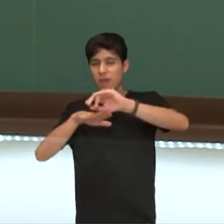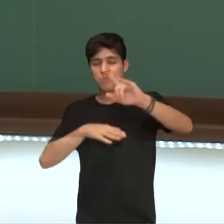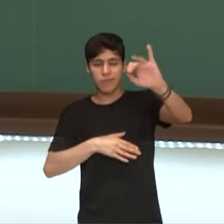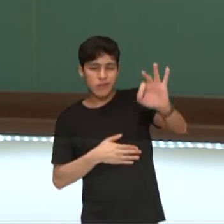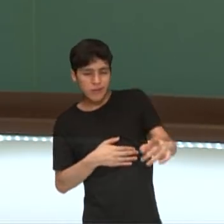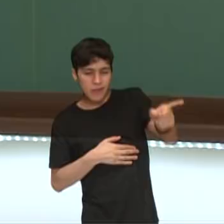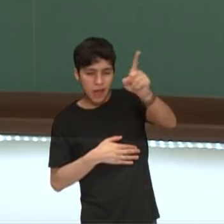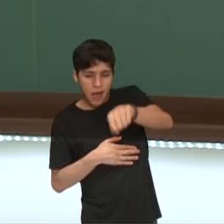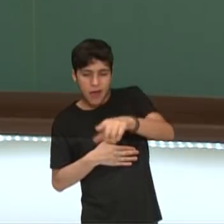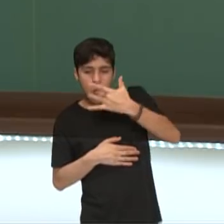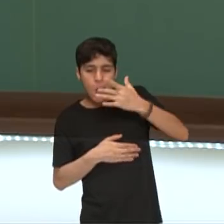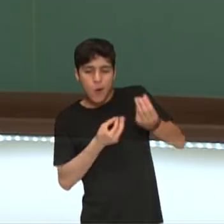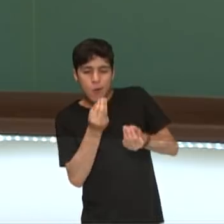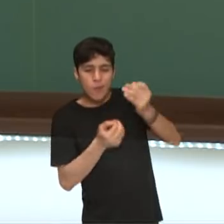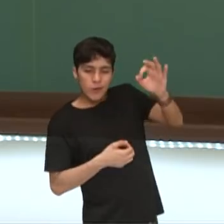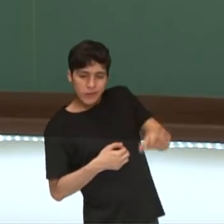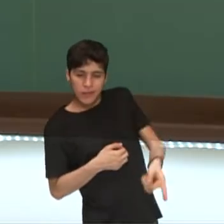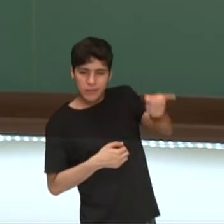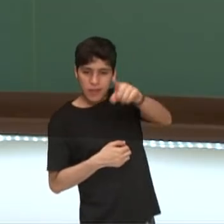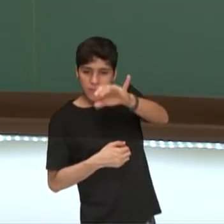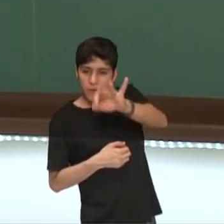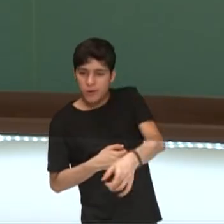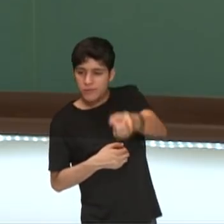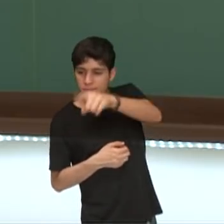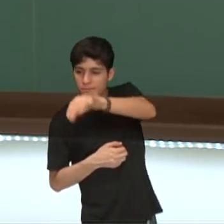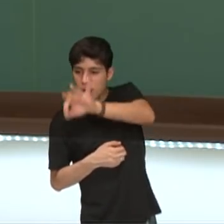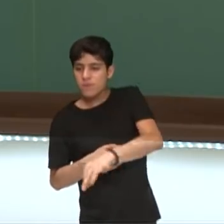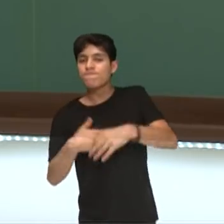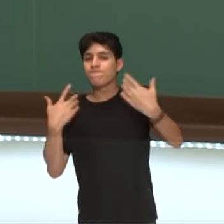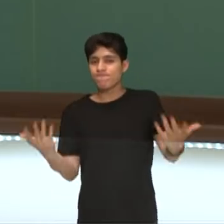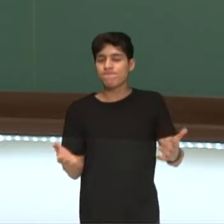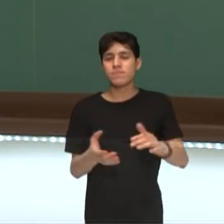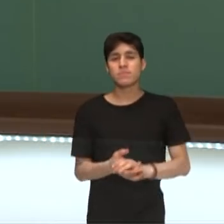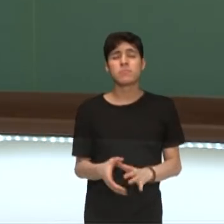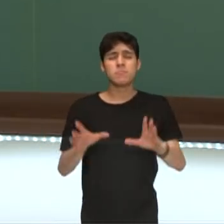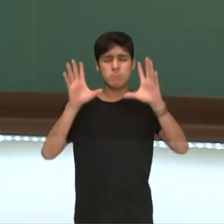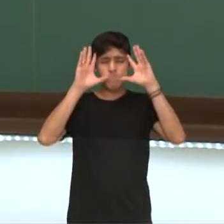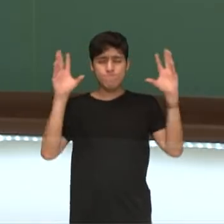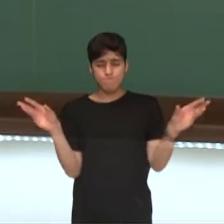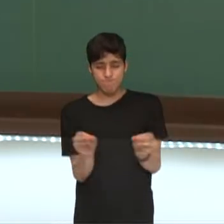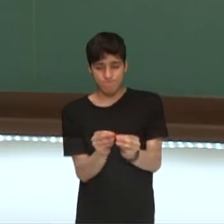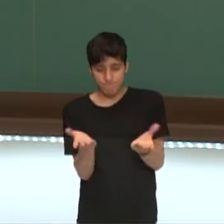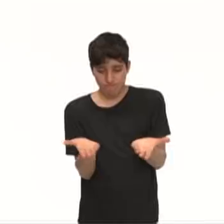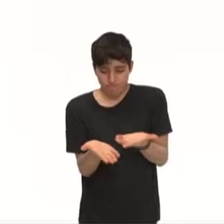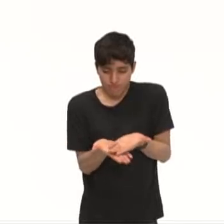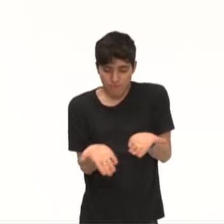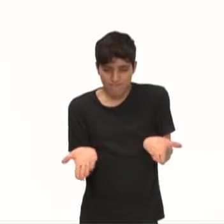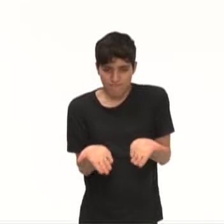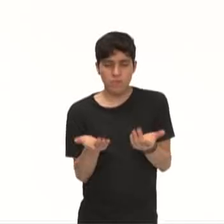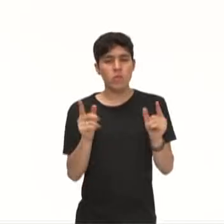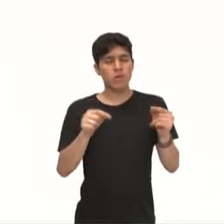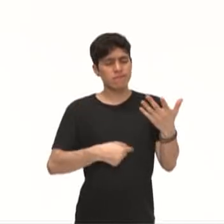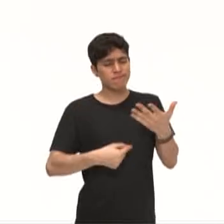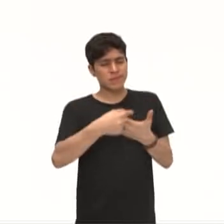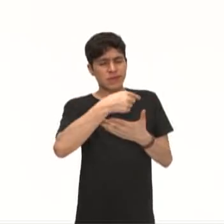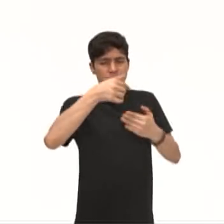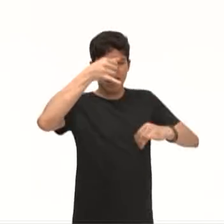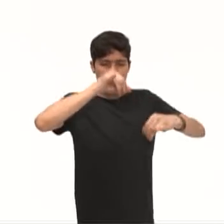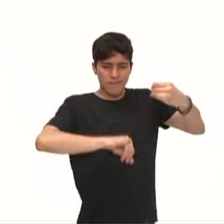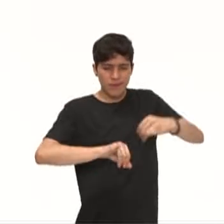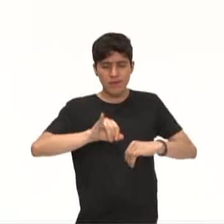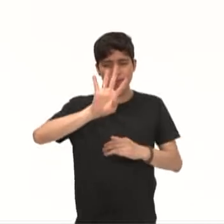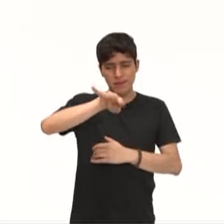porcentagens ali, outros quilates de ouro. Gente, o que nós vimos nessa aula então? Dando uma relembrada aqui. Os elementos químicos da